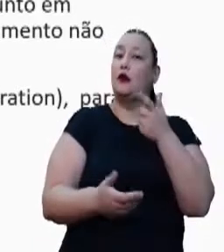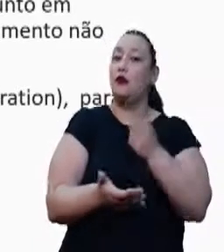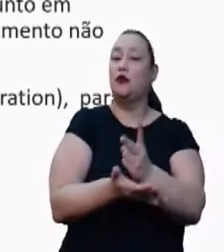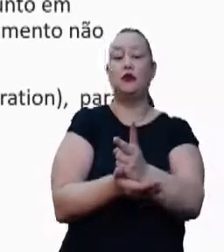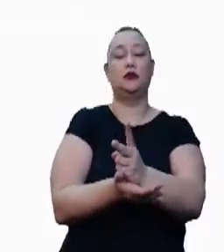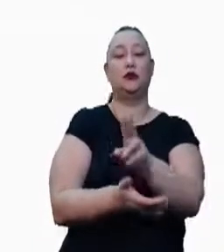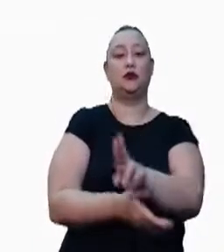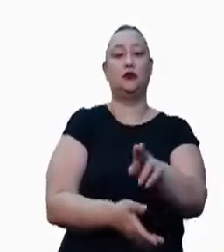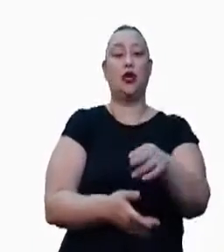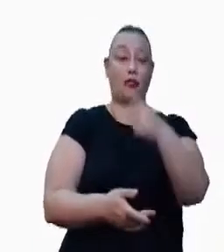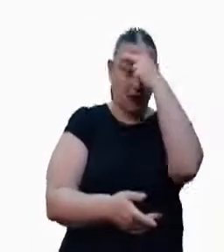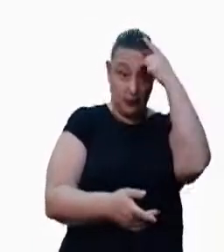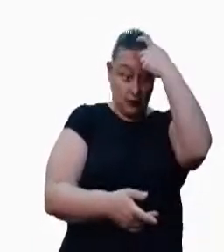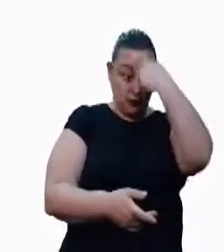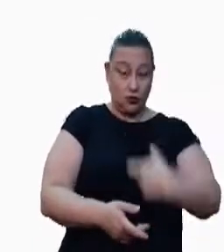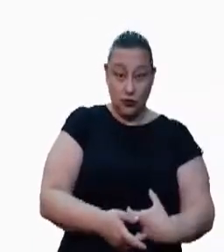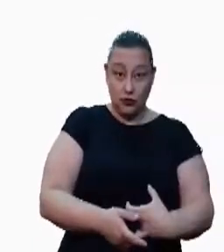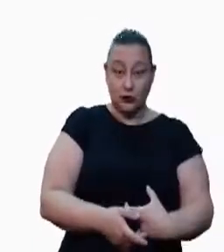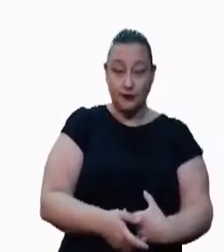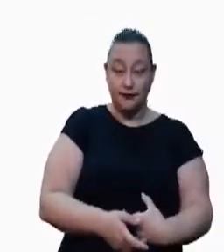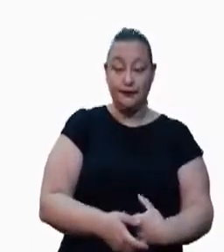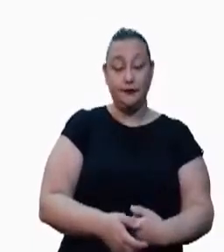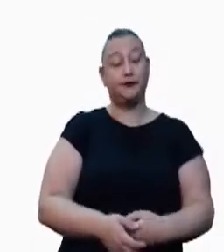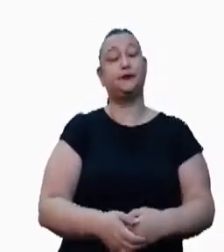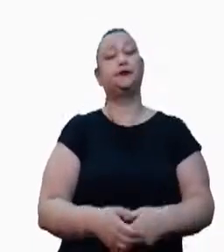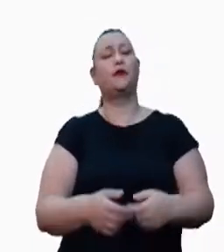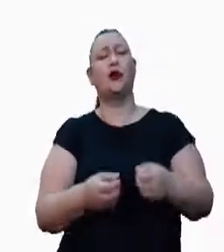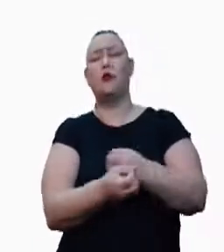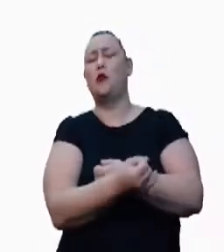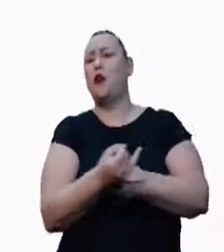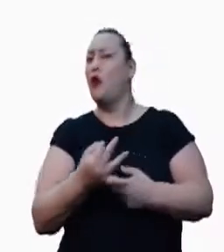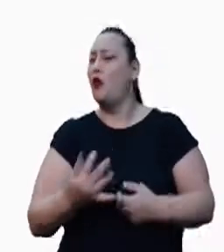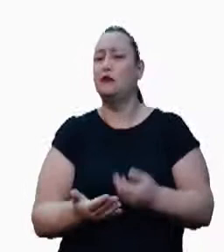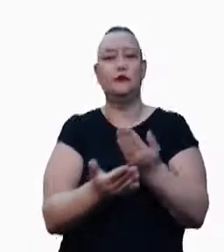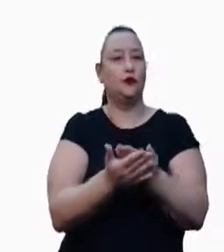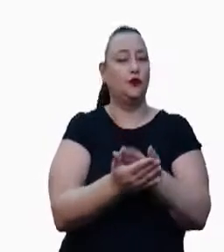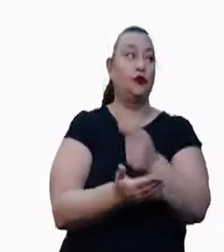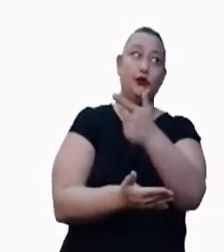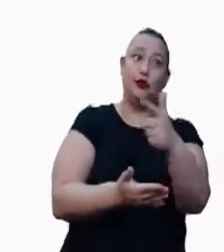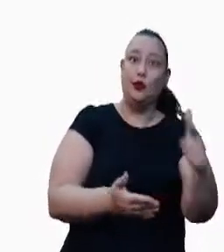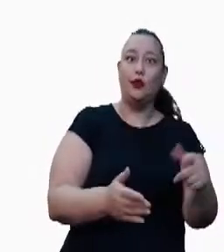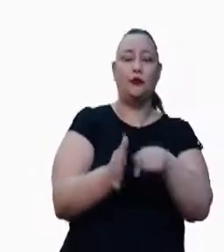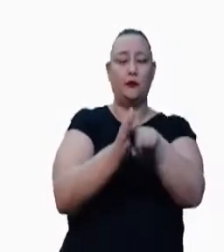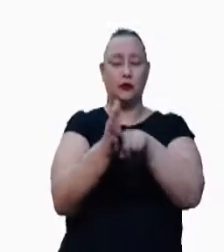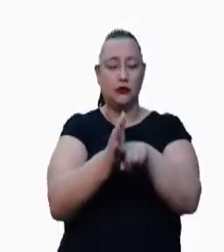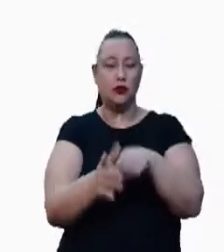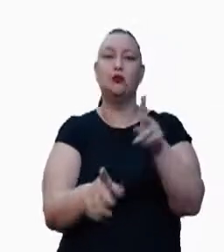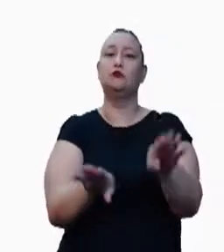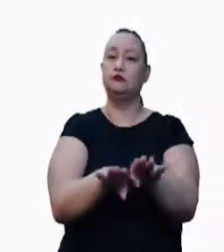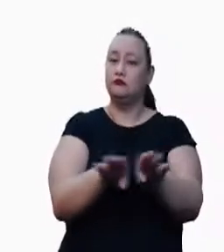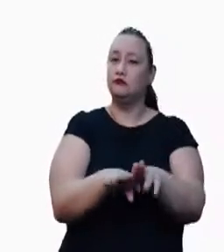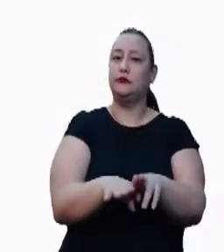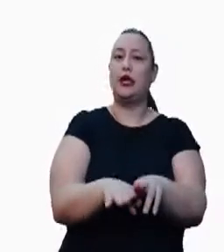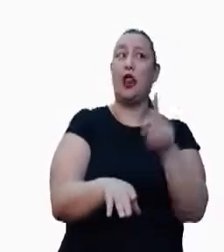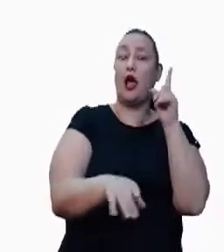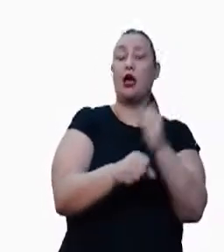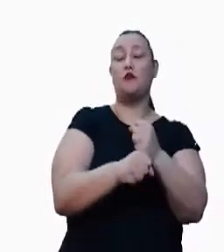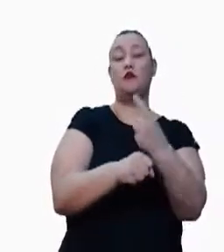seres humanos. Então, com vários estudos que ele e outros pesquisadores continuaram a fazer na década de 70,